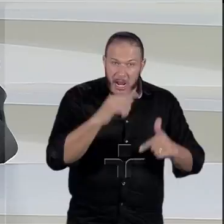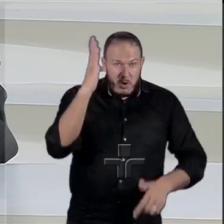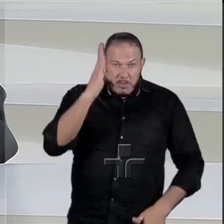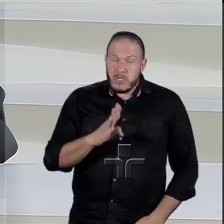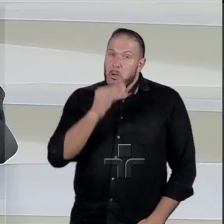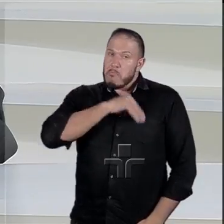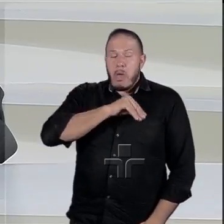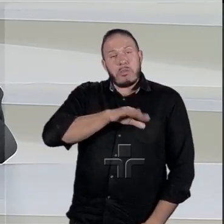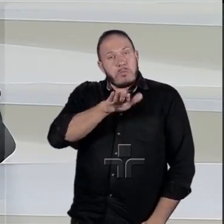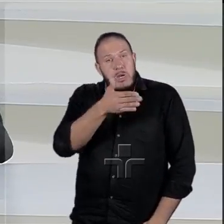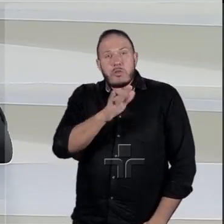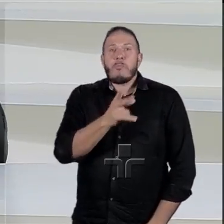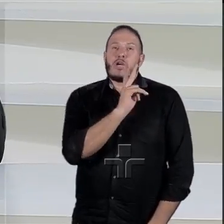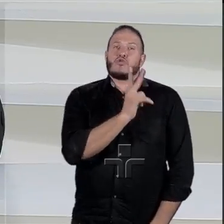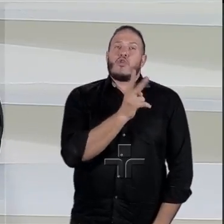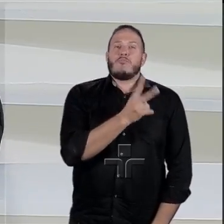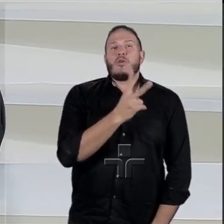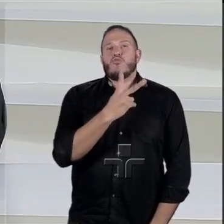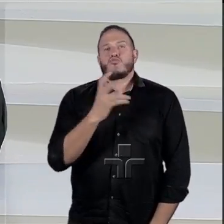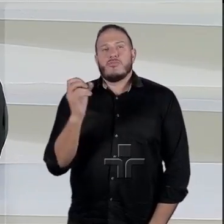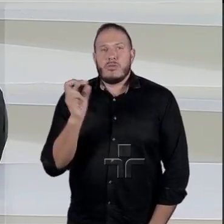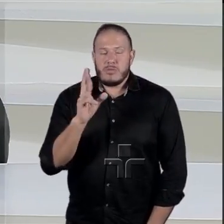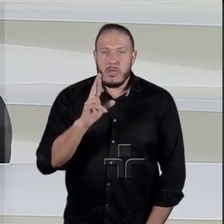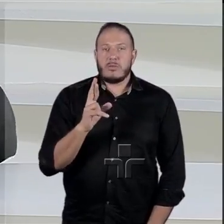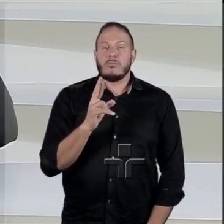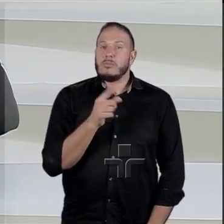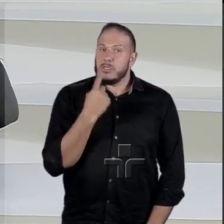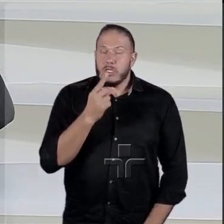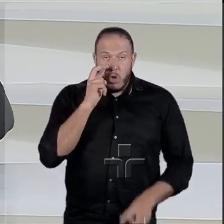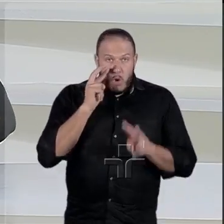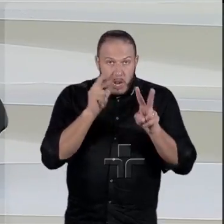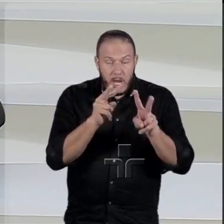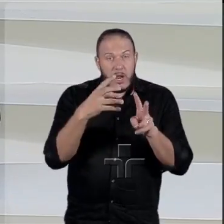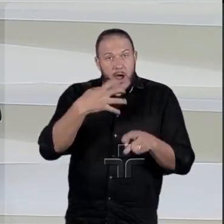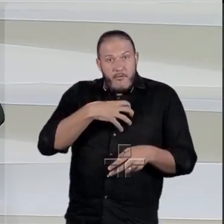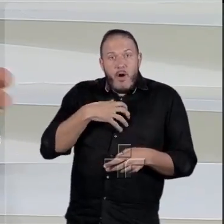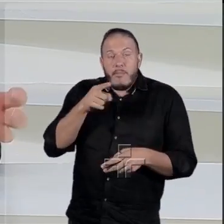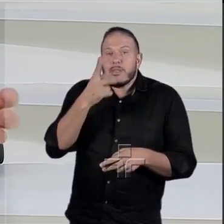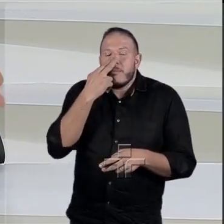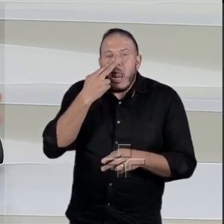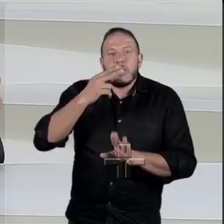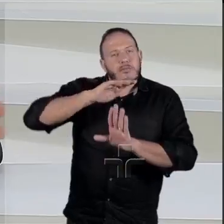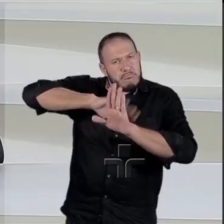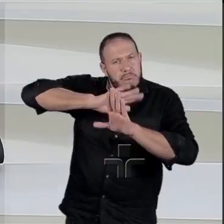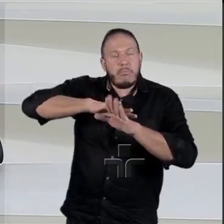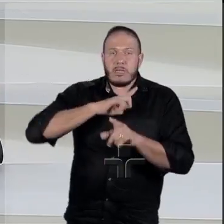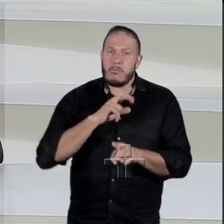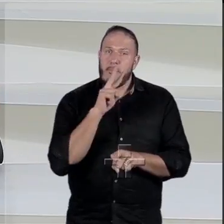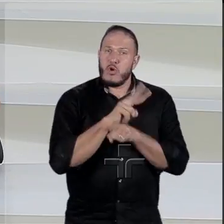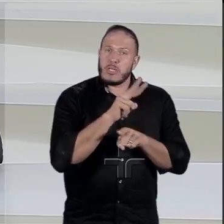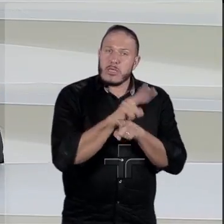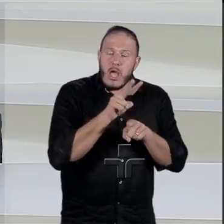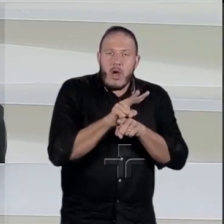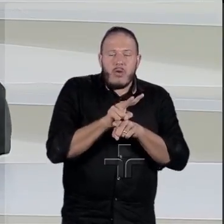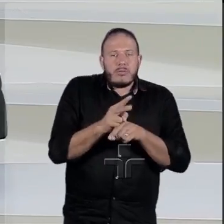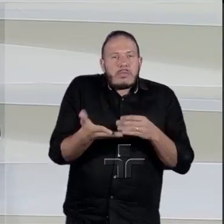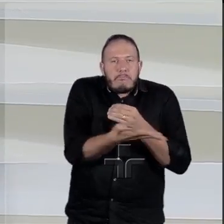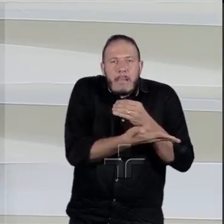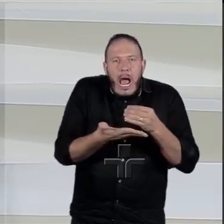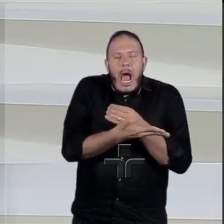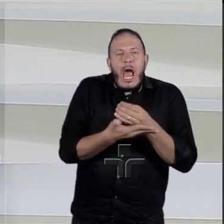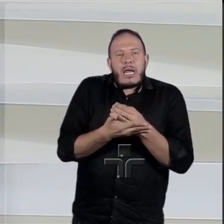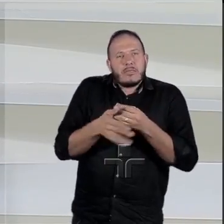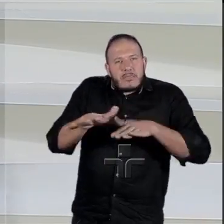olhando para um sistema que vai enfatizar a proteção da base da pirâmide. É isso